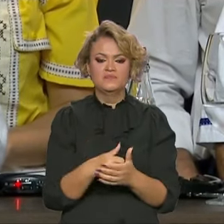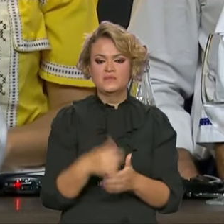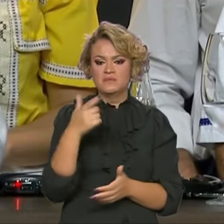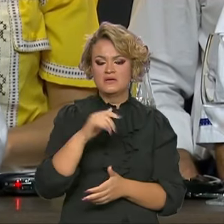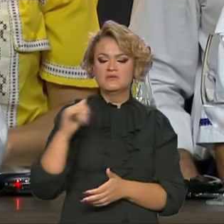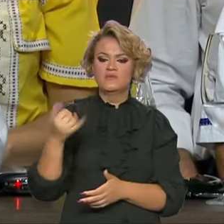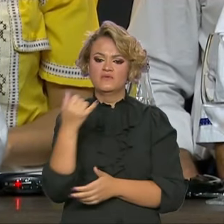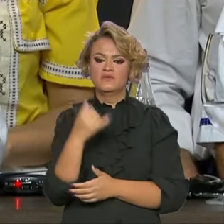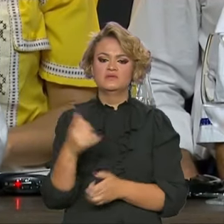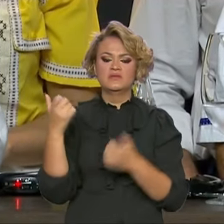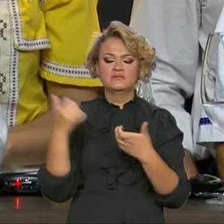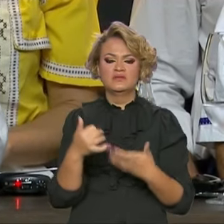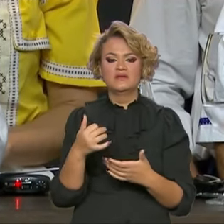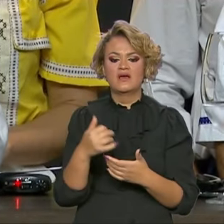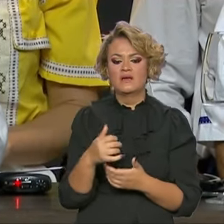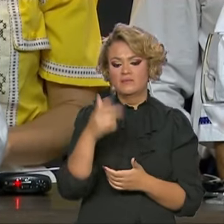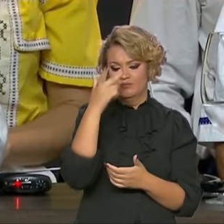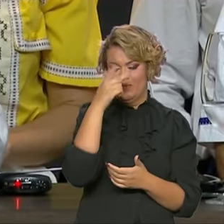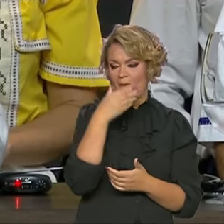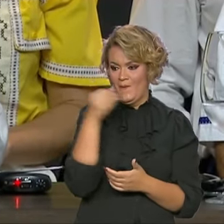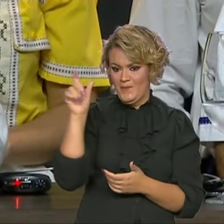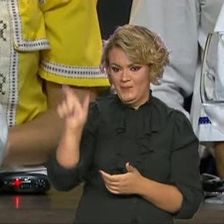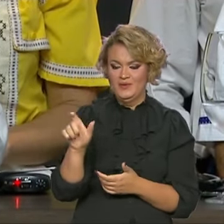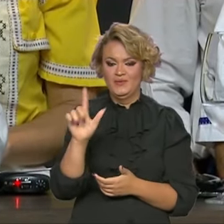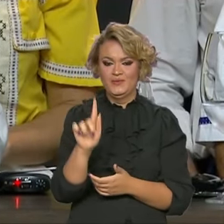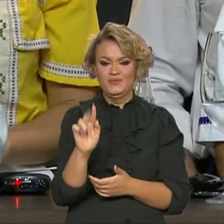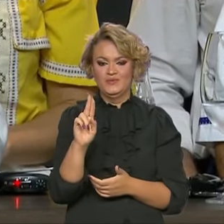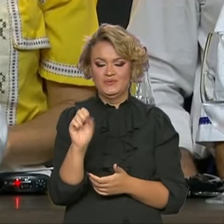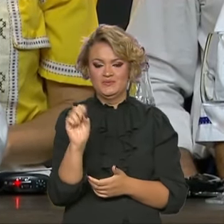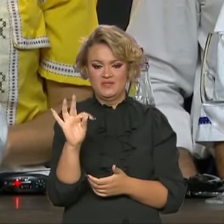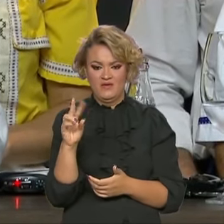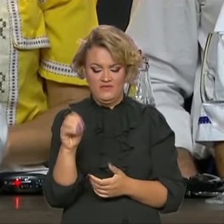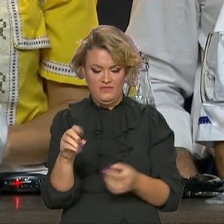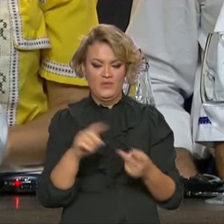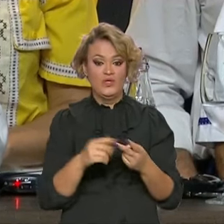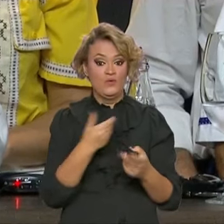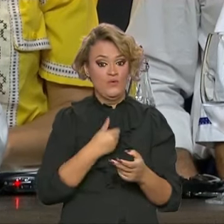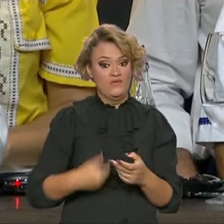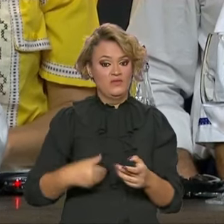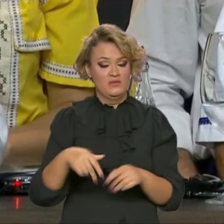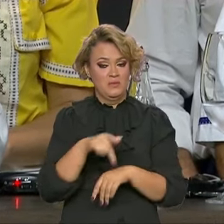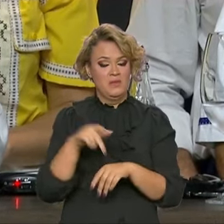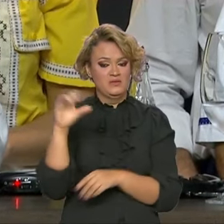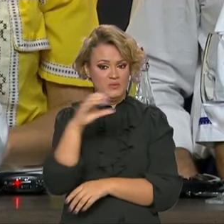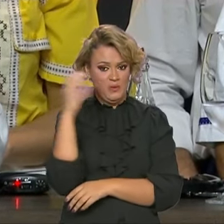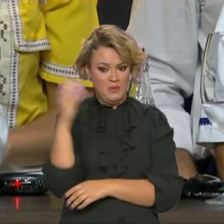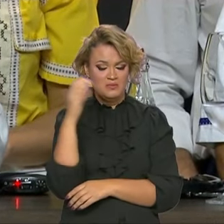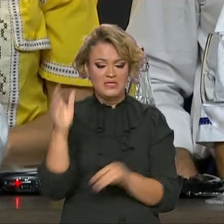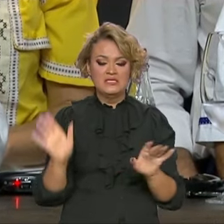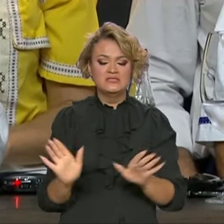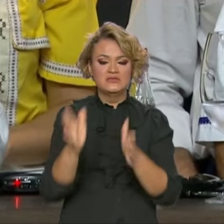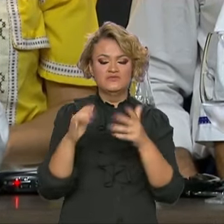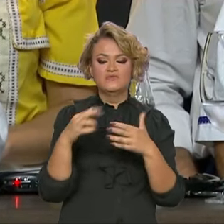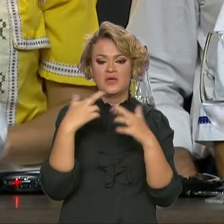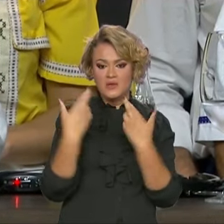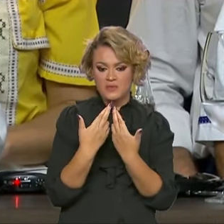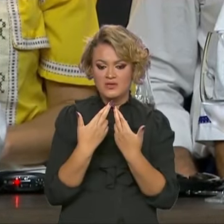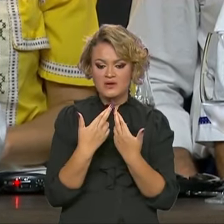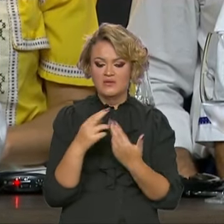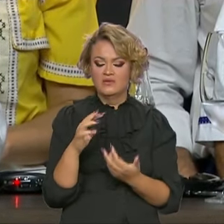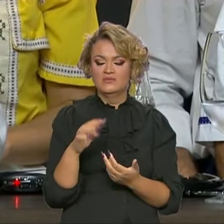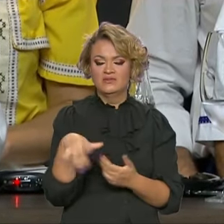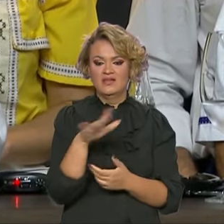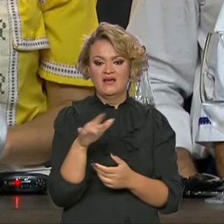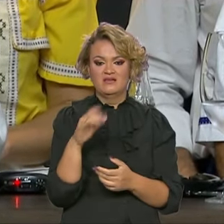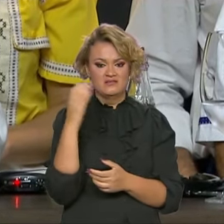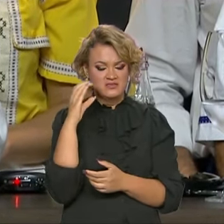Aproveito para agradecer ao companheiro Gustavo Petro e ao governo colombiano por terem promovido a reunião